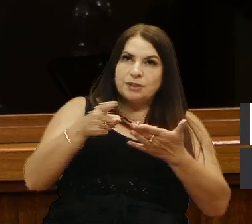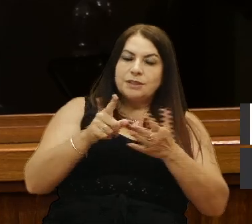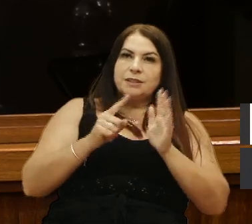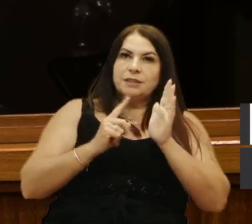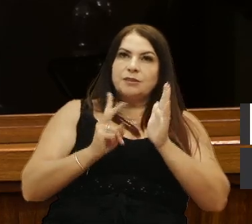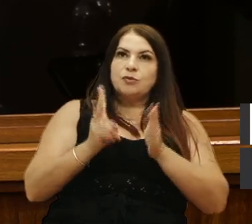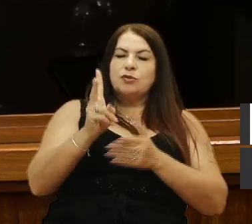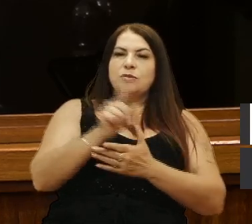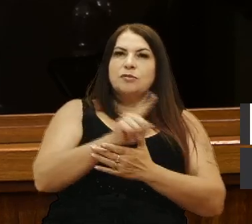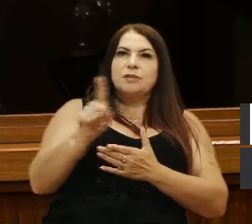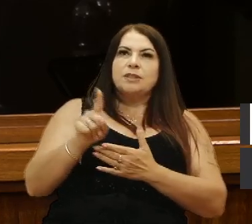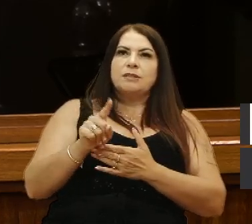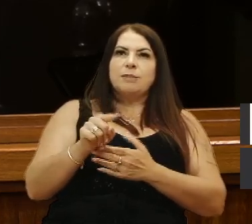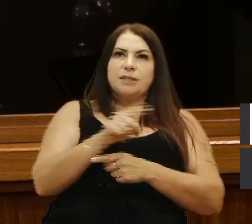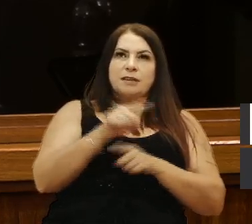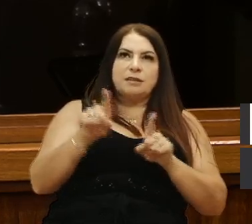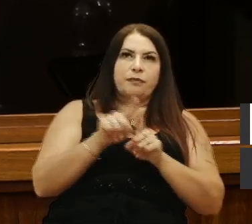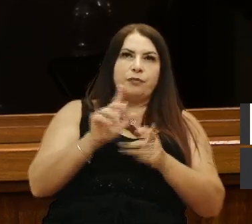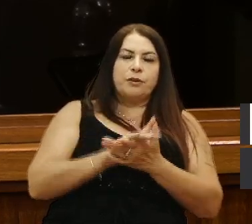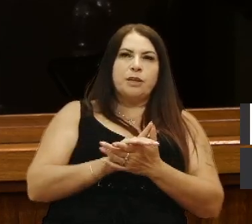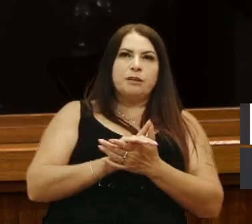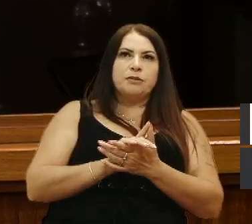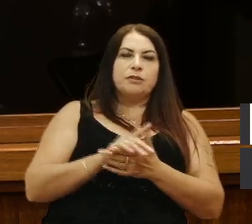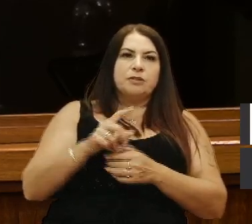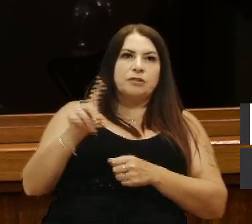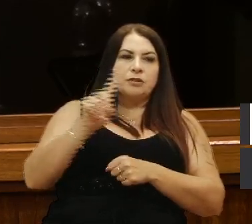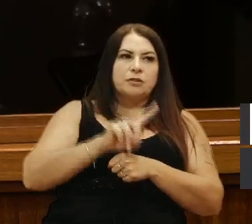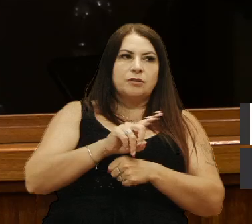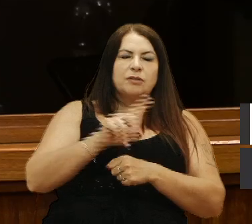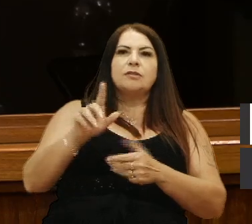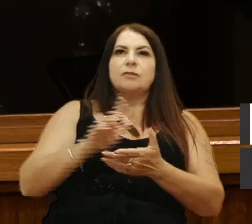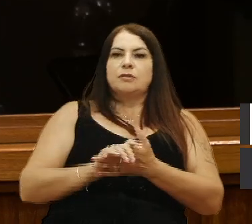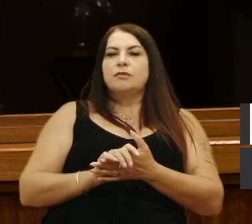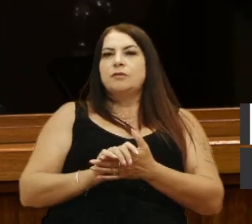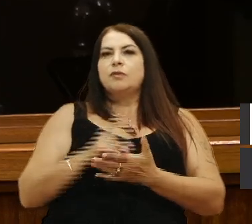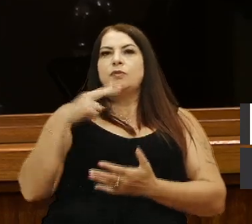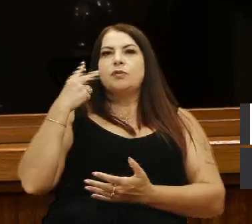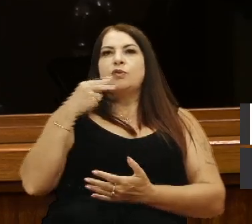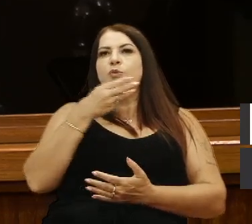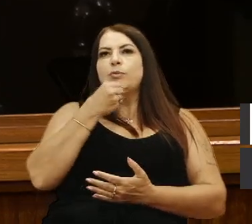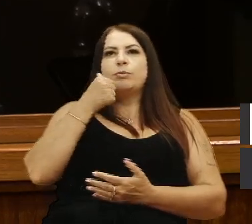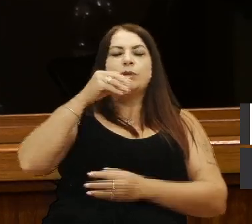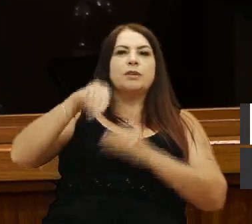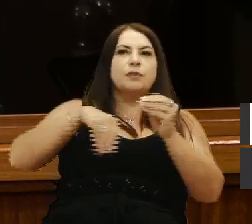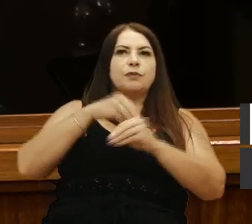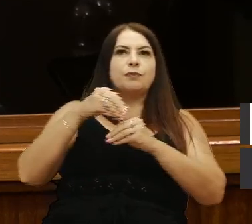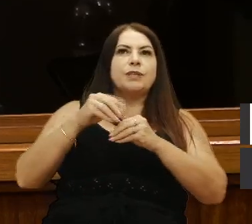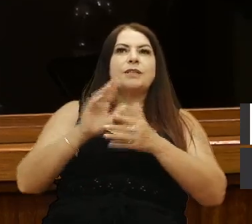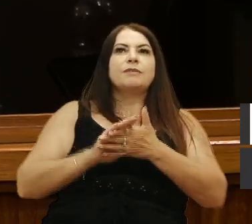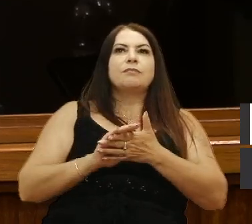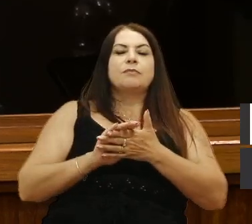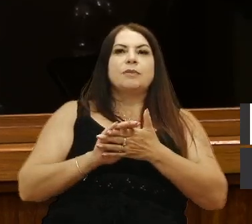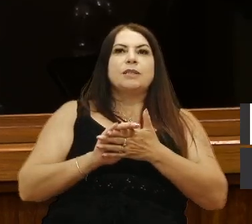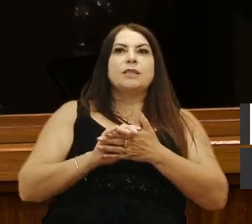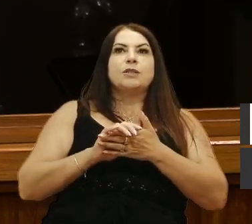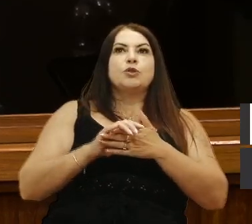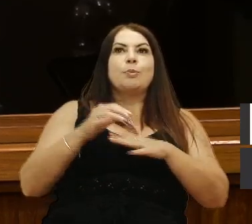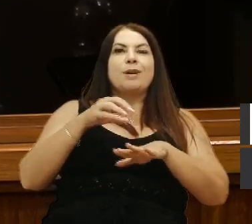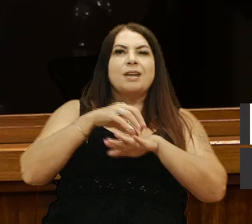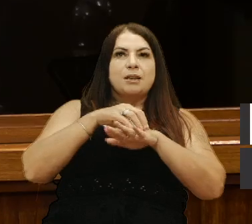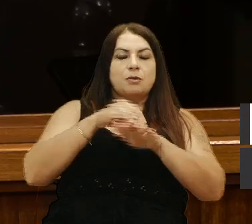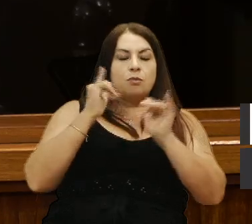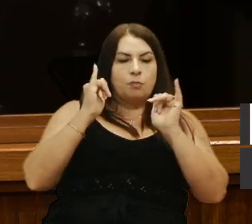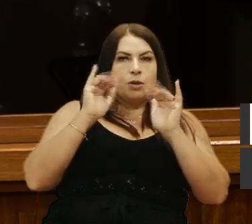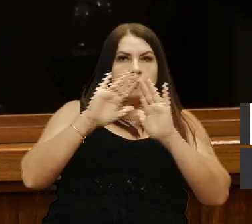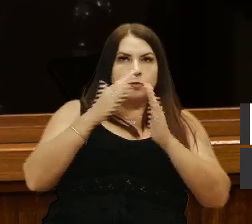levar também agora, nos próximos dias, sei que tem mais vereadores e vereadoras envolvidas, é em questão ao transporte